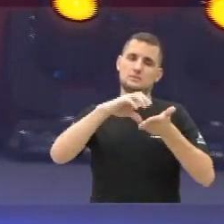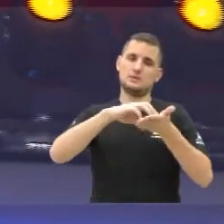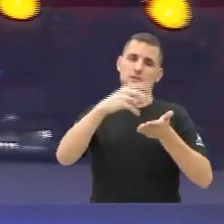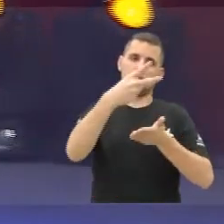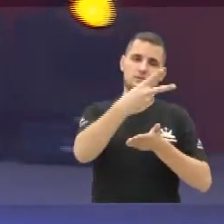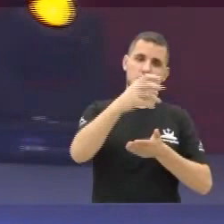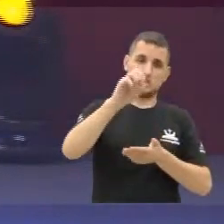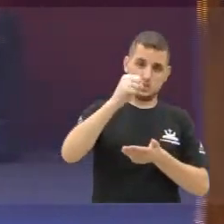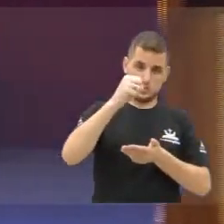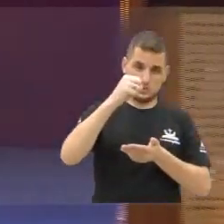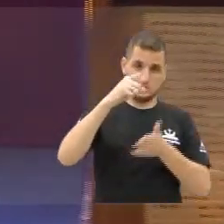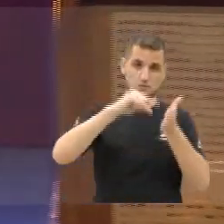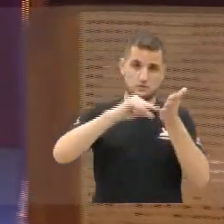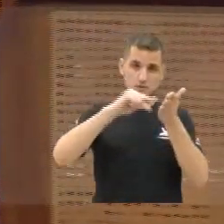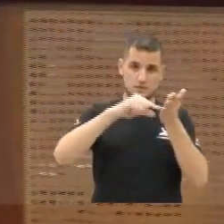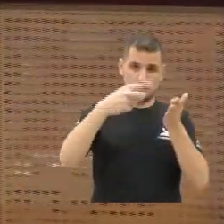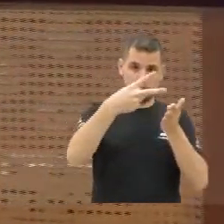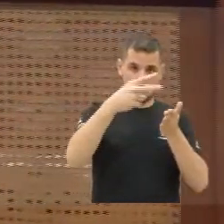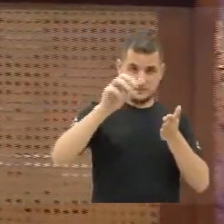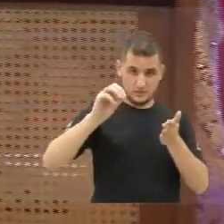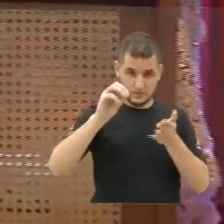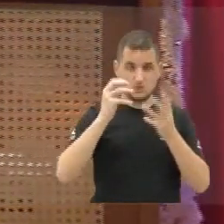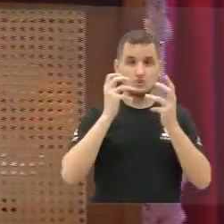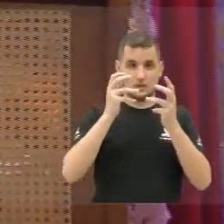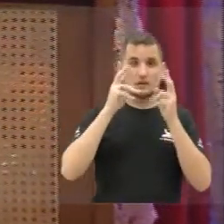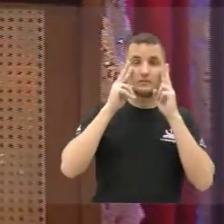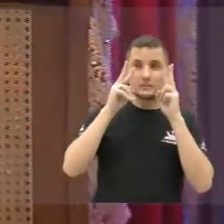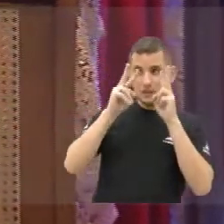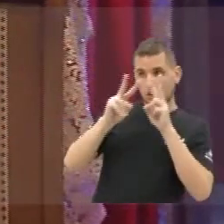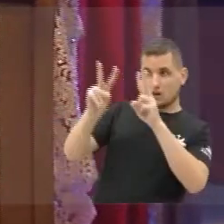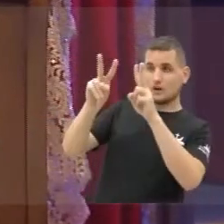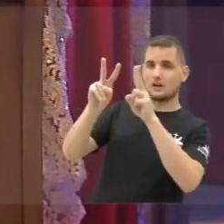E eu quero que você mais uma vez olhe para o Santíssimo Sacramento.